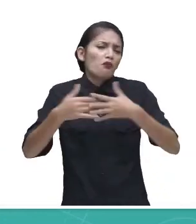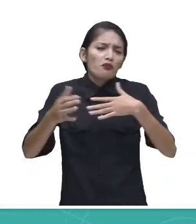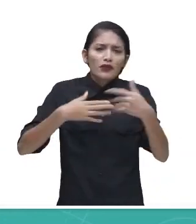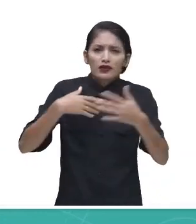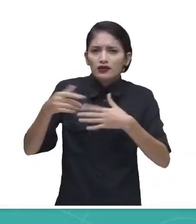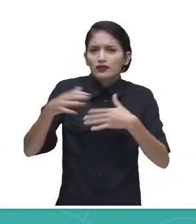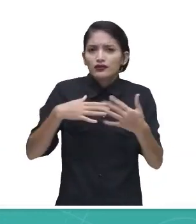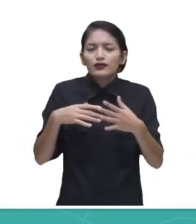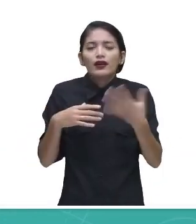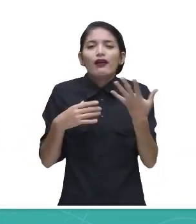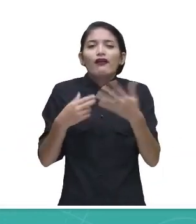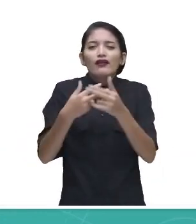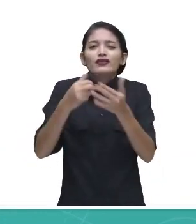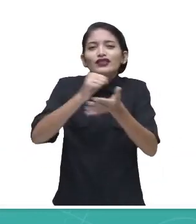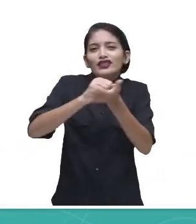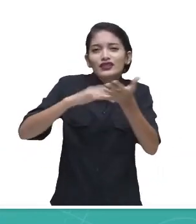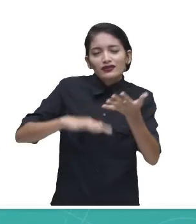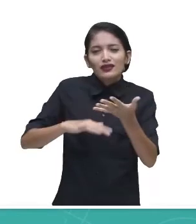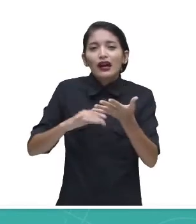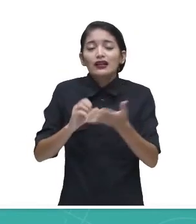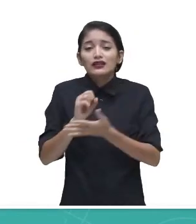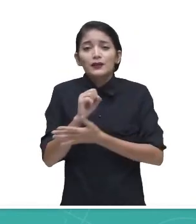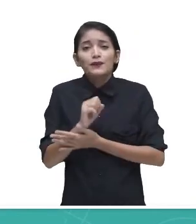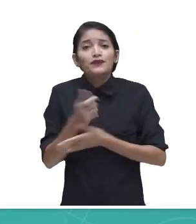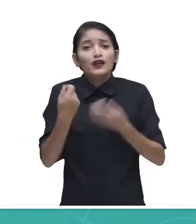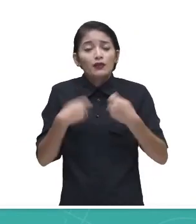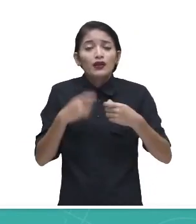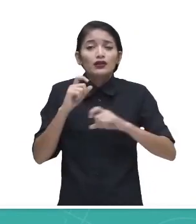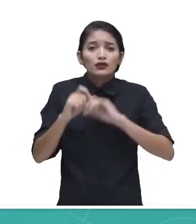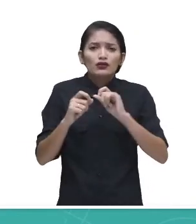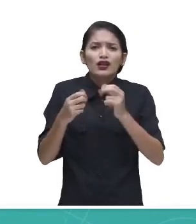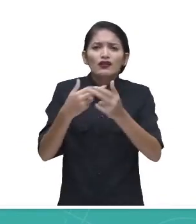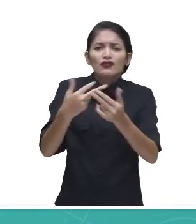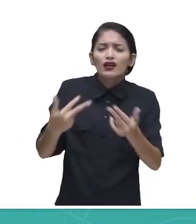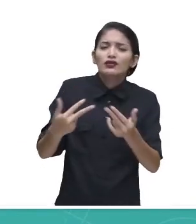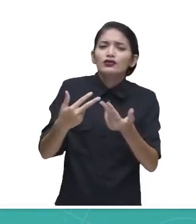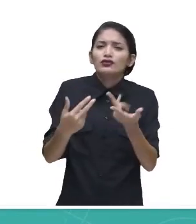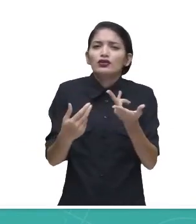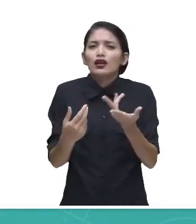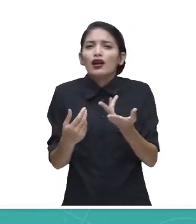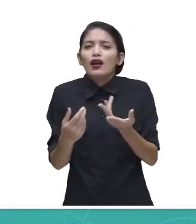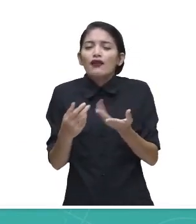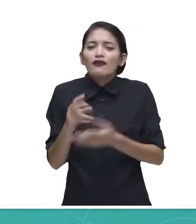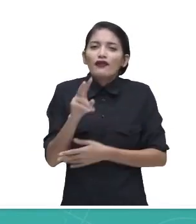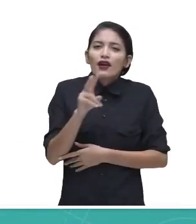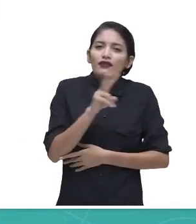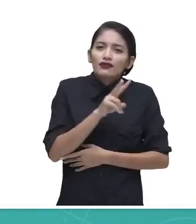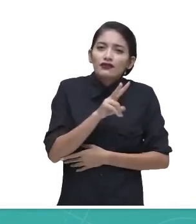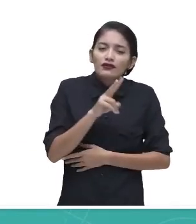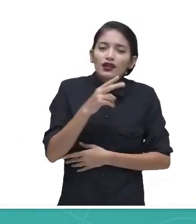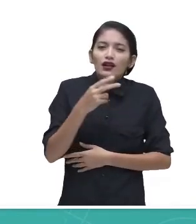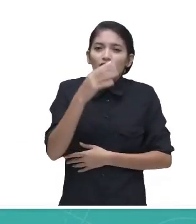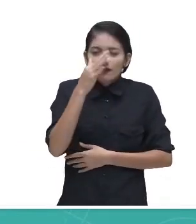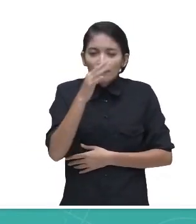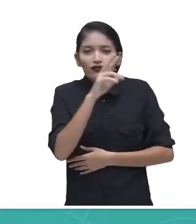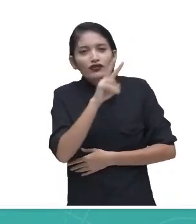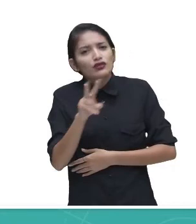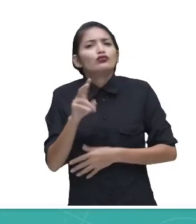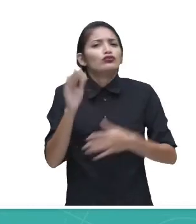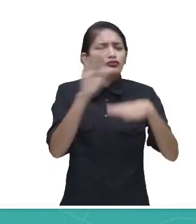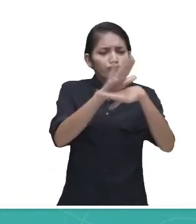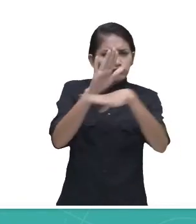da sua atividade, ser cercada ali de nutrientes, né? Verduras, frutas que auxiliam